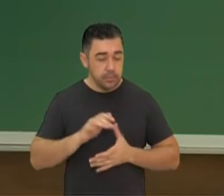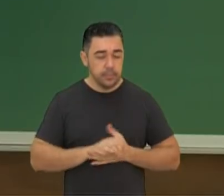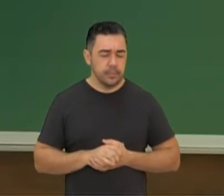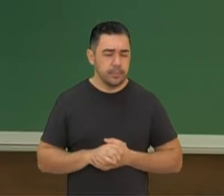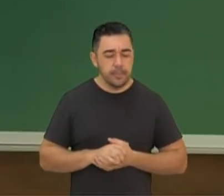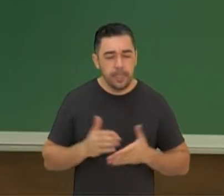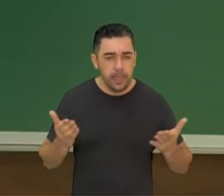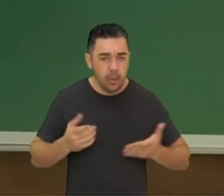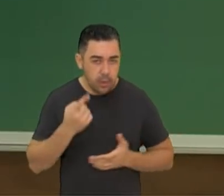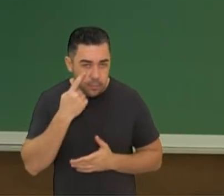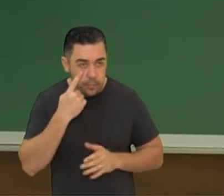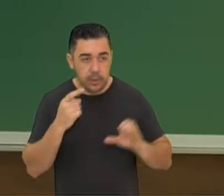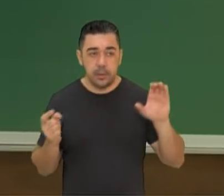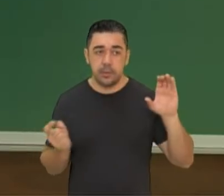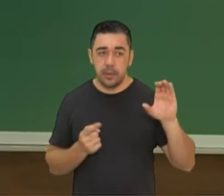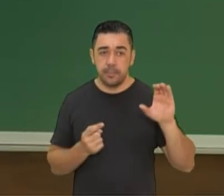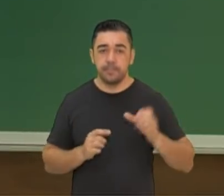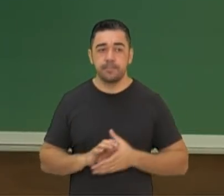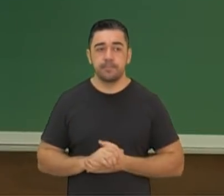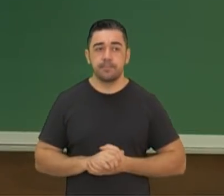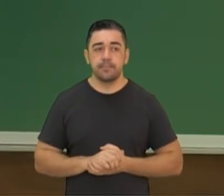Então agora nós vamos conferir a letra C.